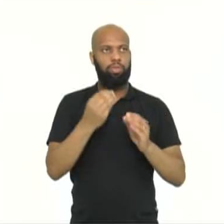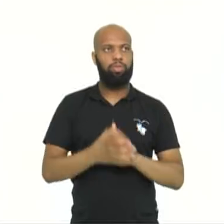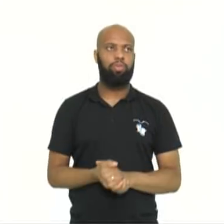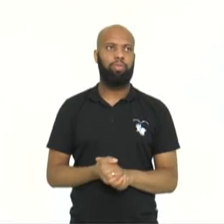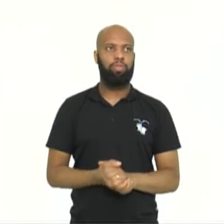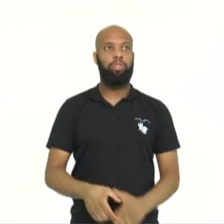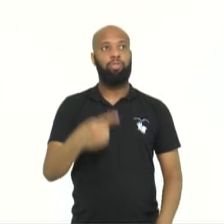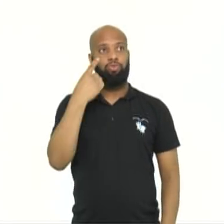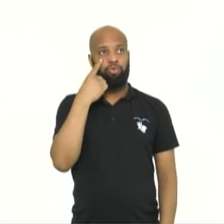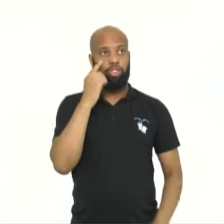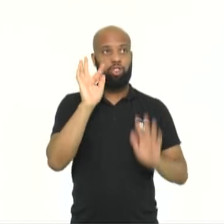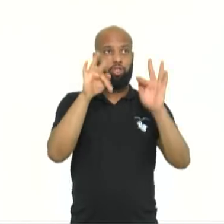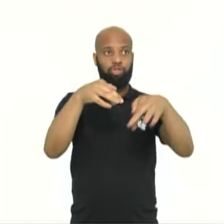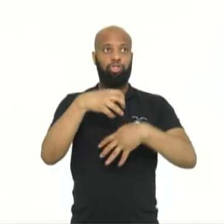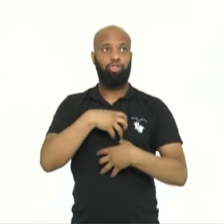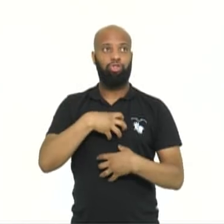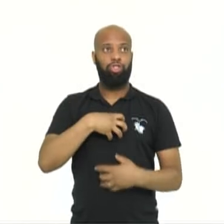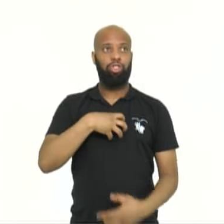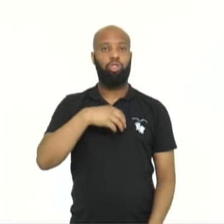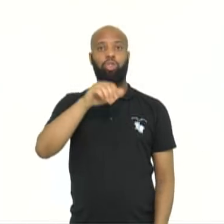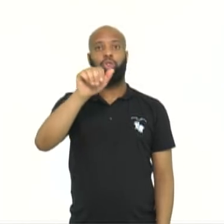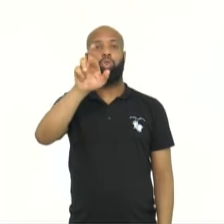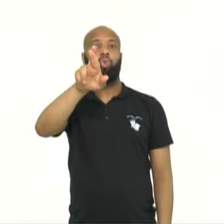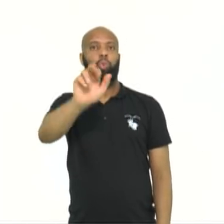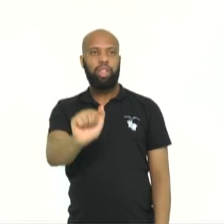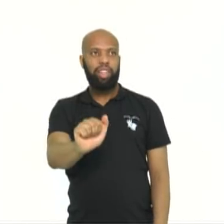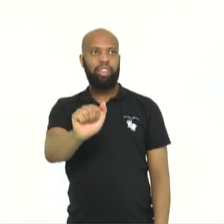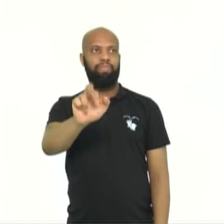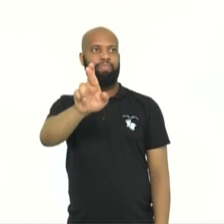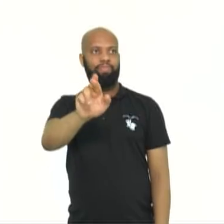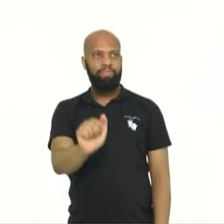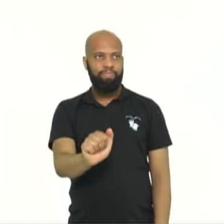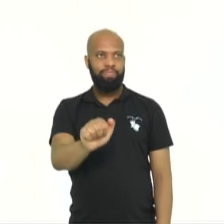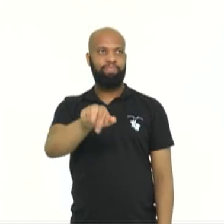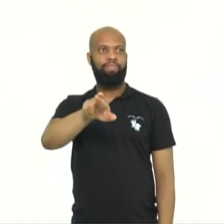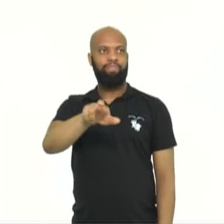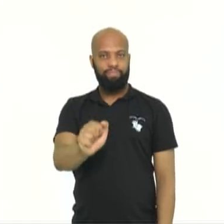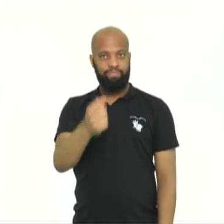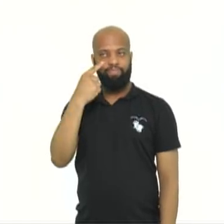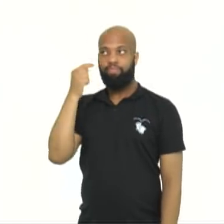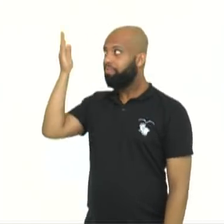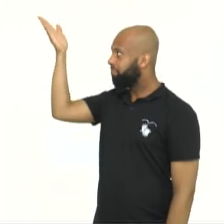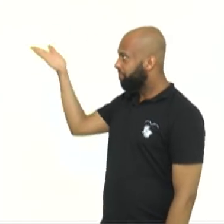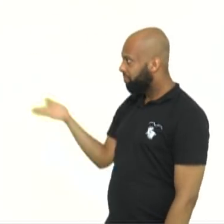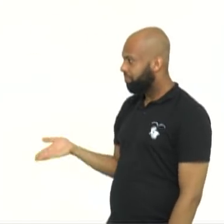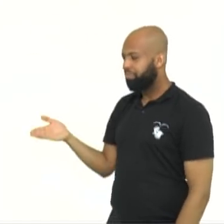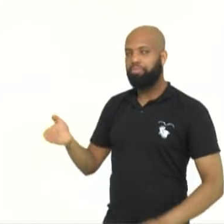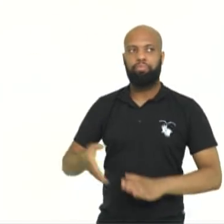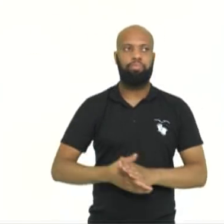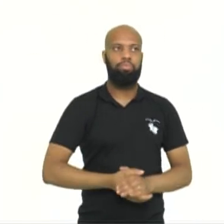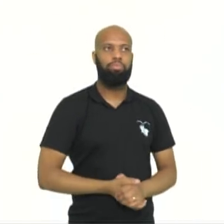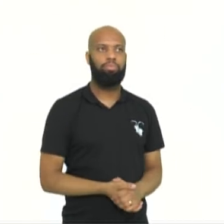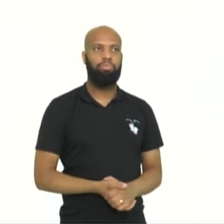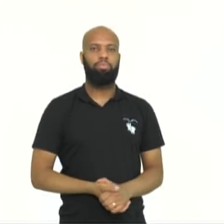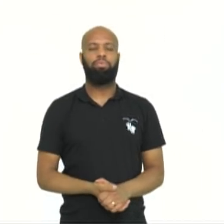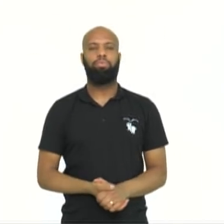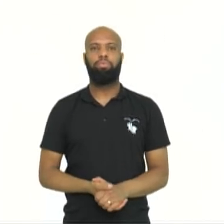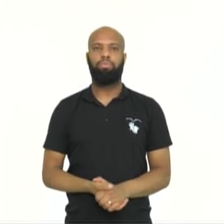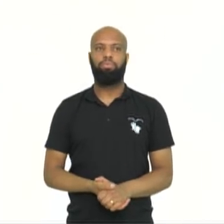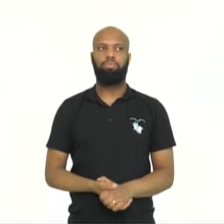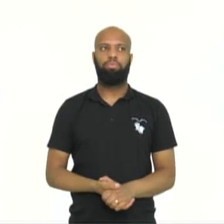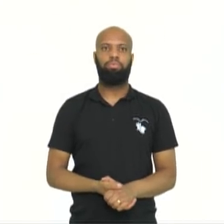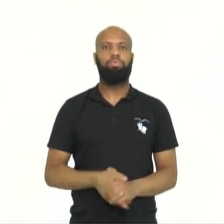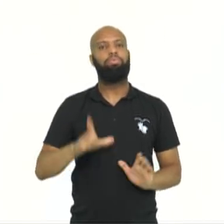ficava. Eu cantara, observe que mudou aqui o final, RA, né? Final RA. Eu cantara,